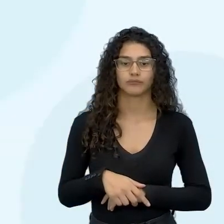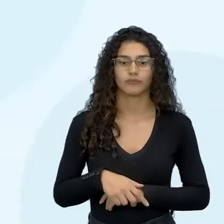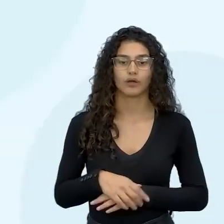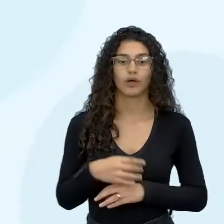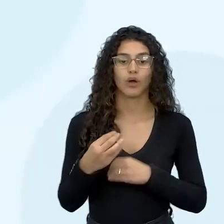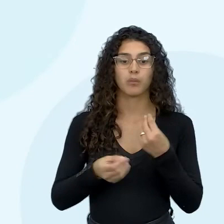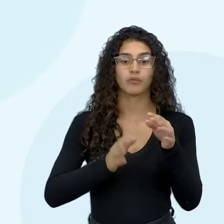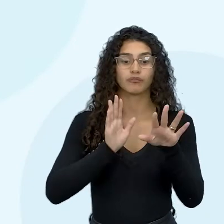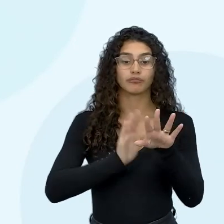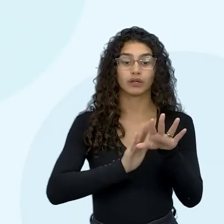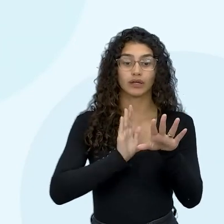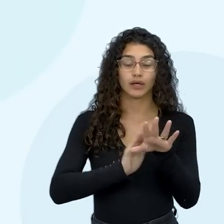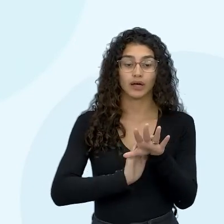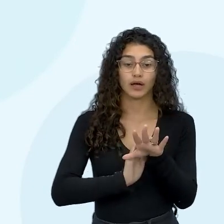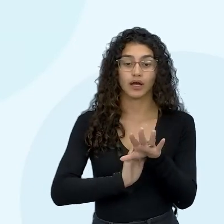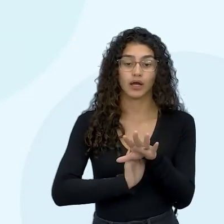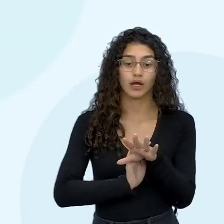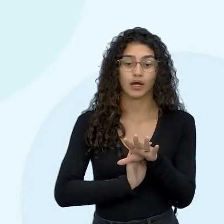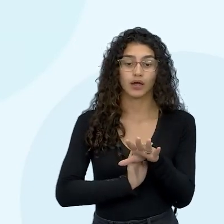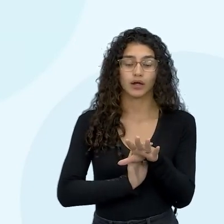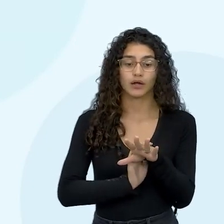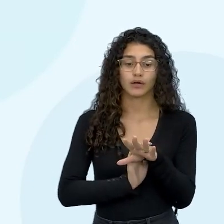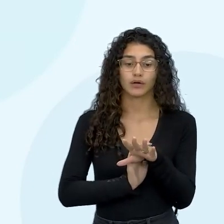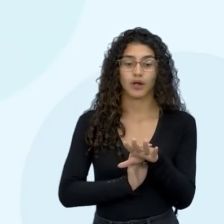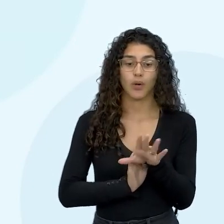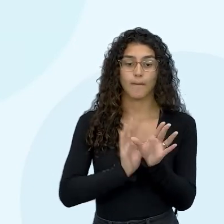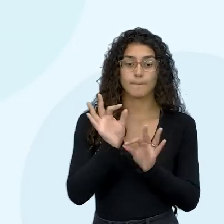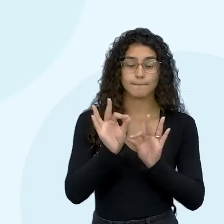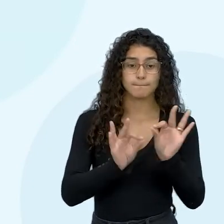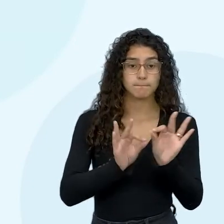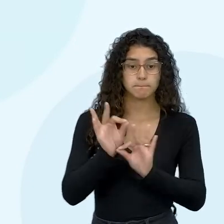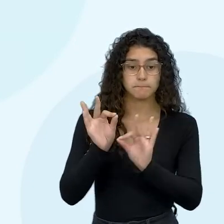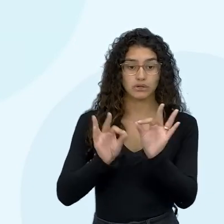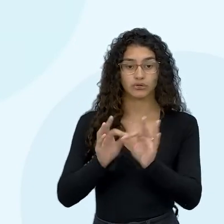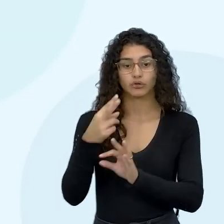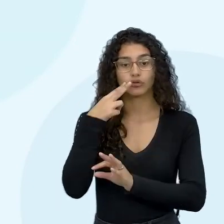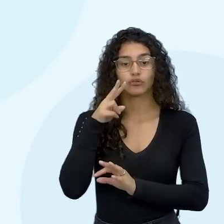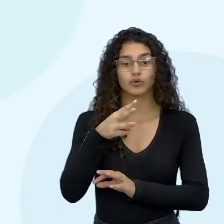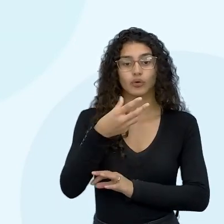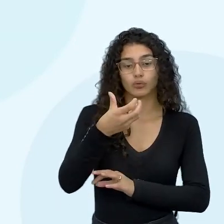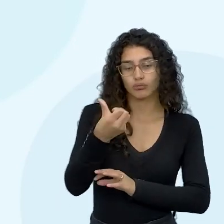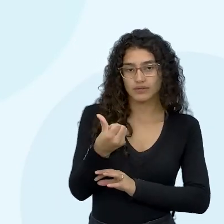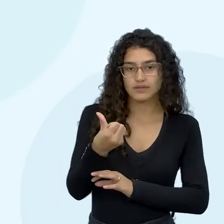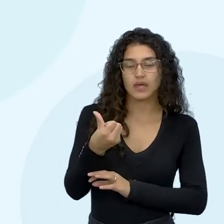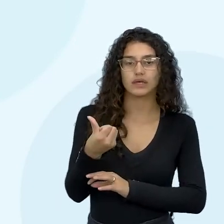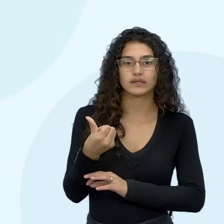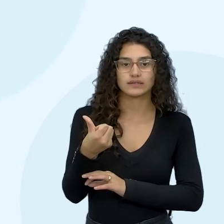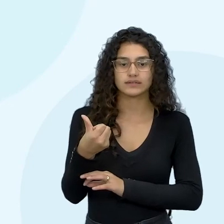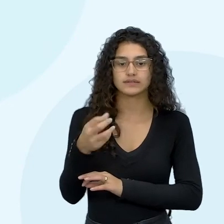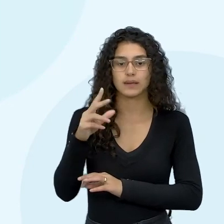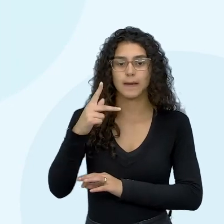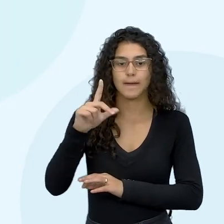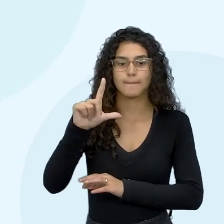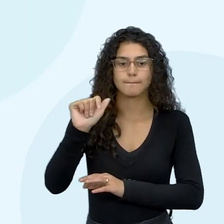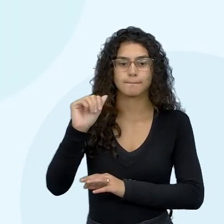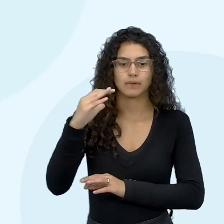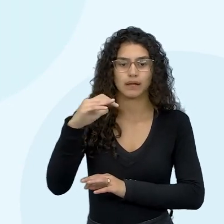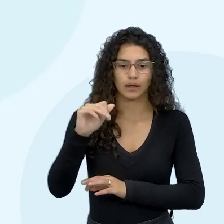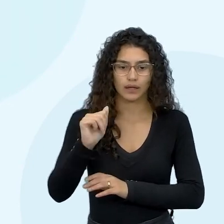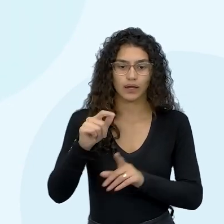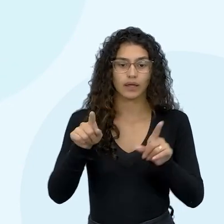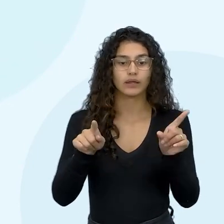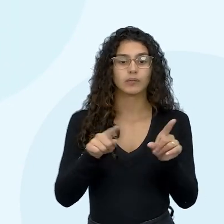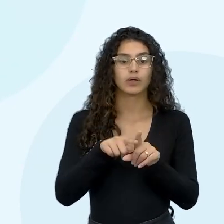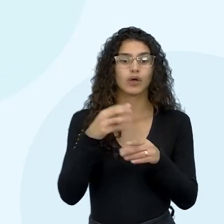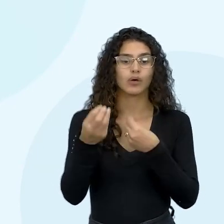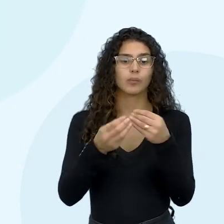como ficaria aí com o projeto que a gente viu com 6 placas fotovoltaicas e tal, e